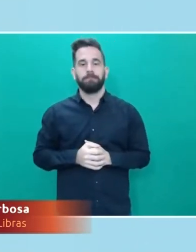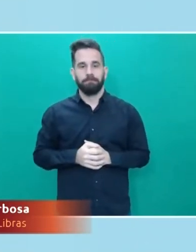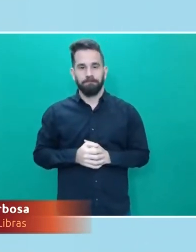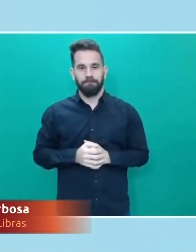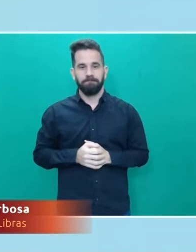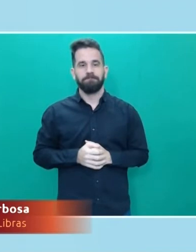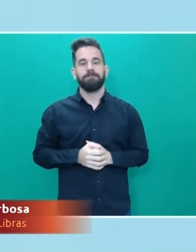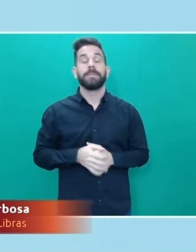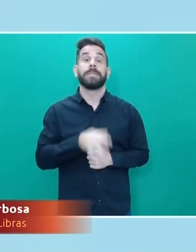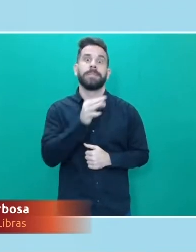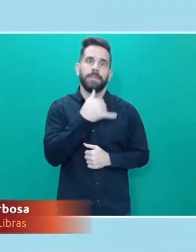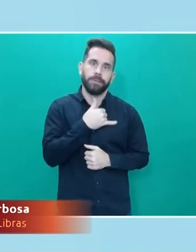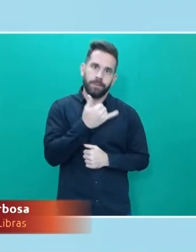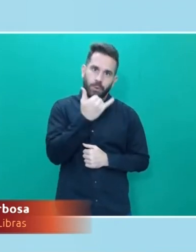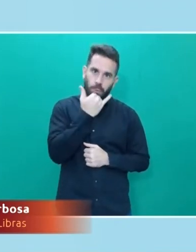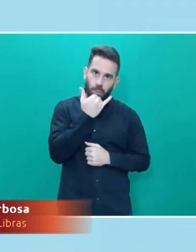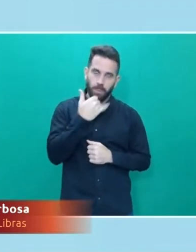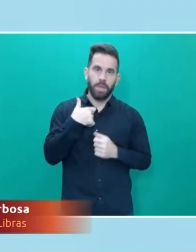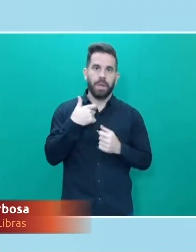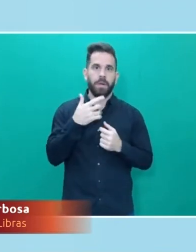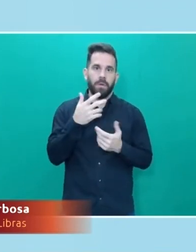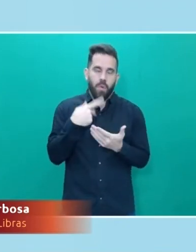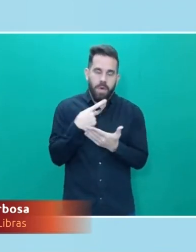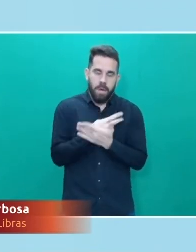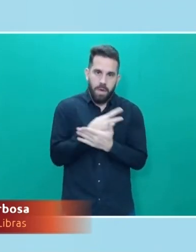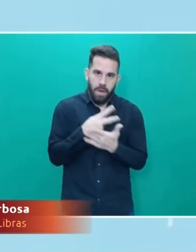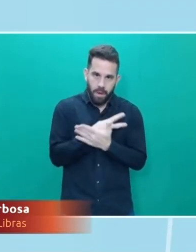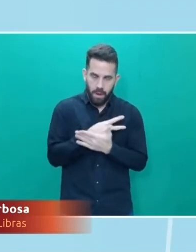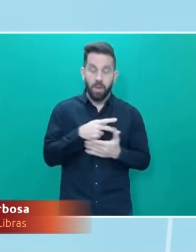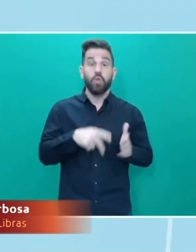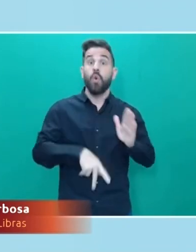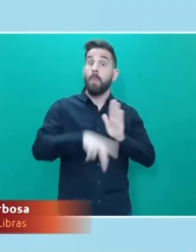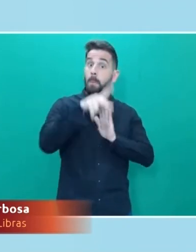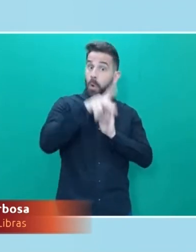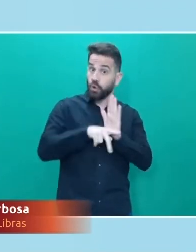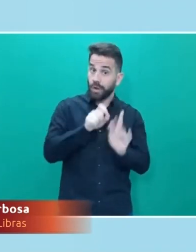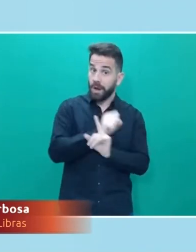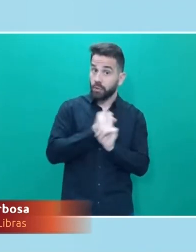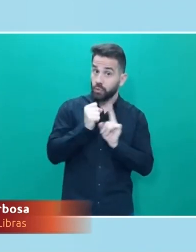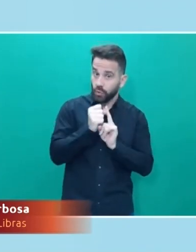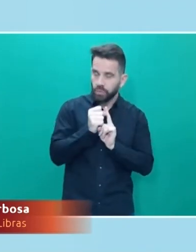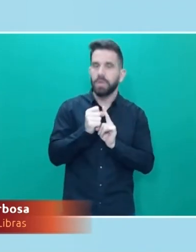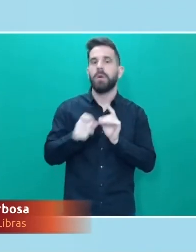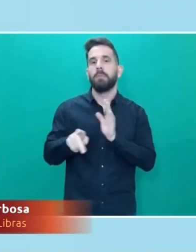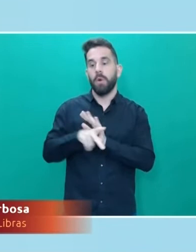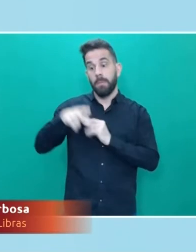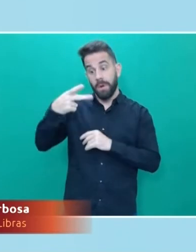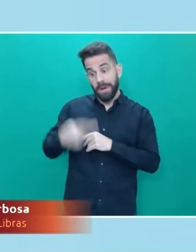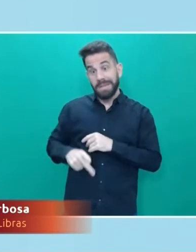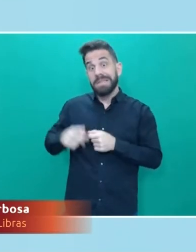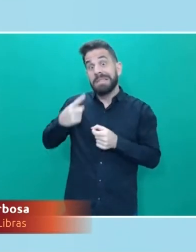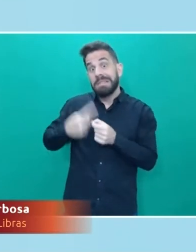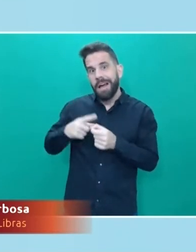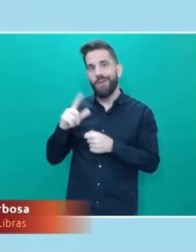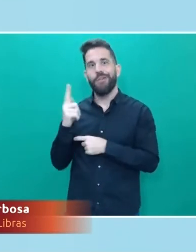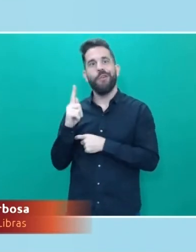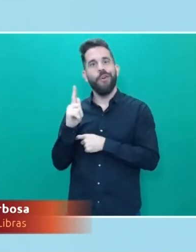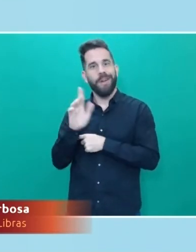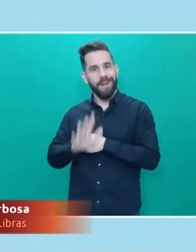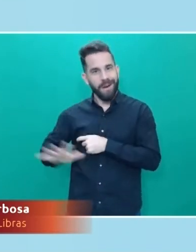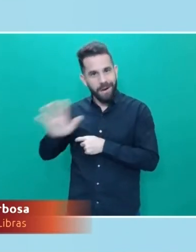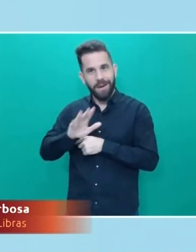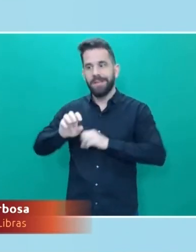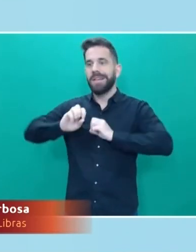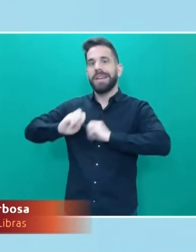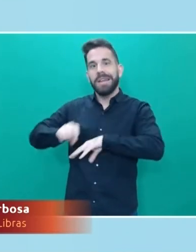desculpa o meu erro, vou até corrigir então. Projeto social da cidade de Goiânia, que prepara alunos para as competições de